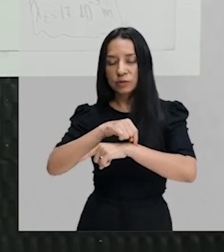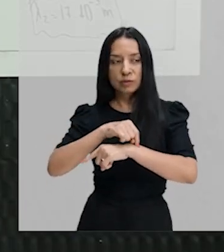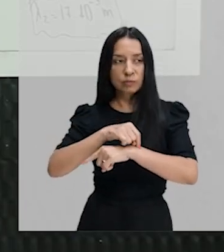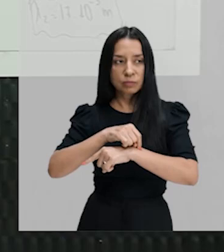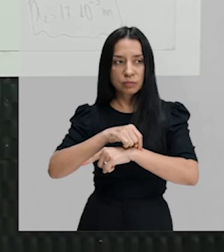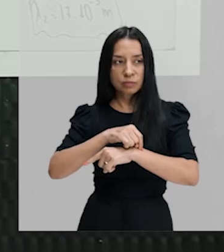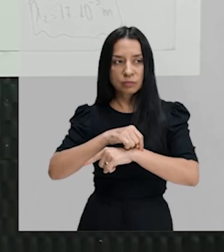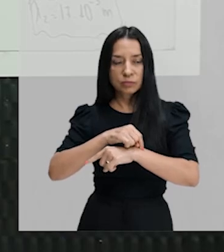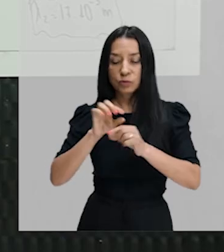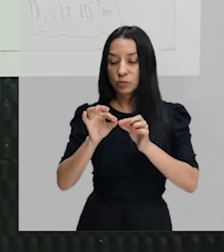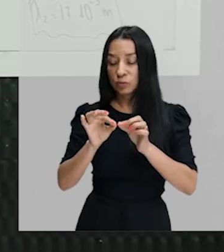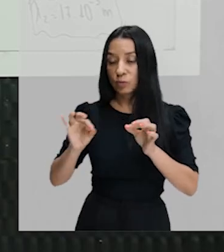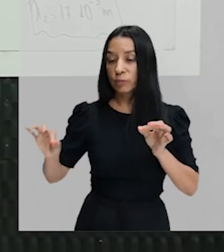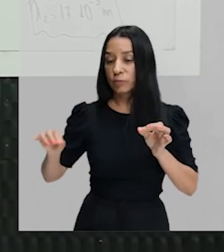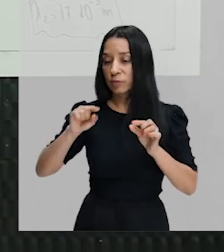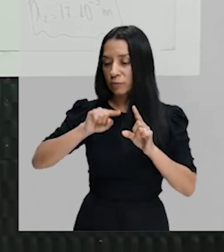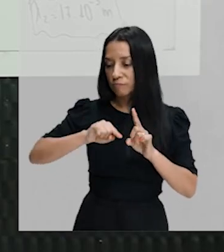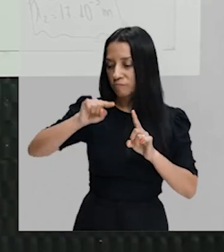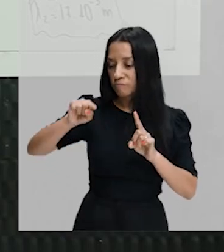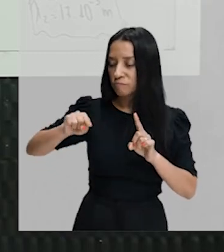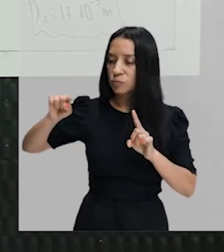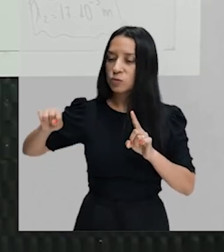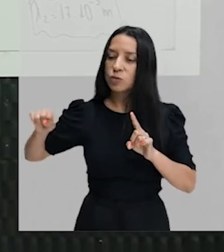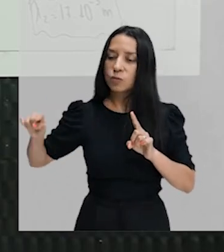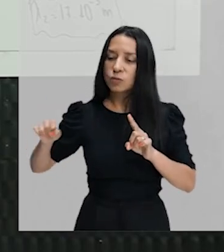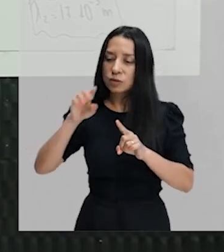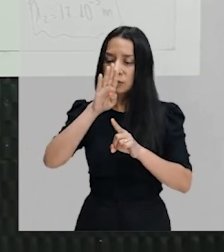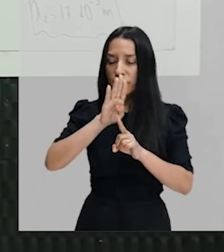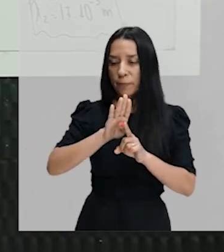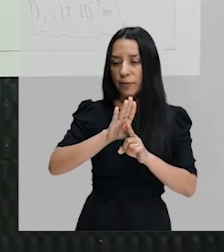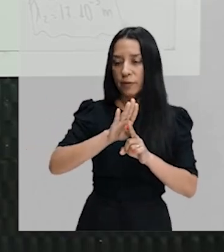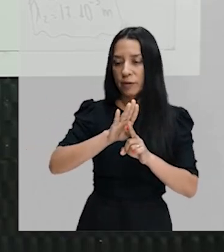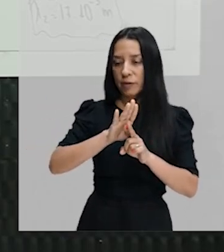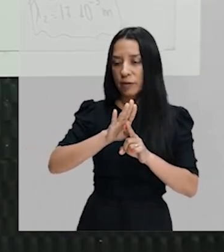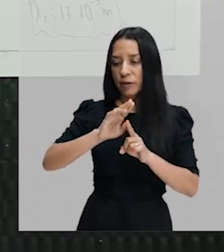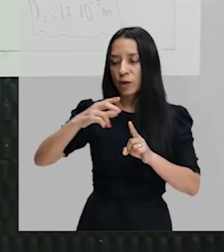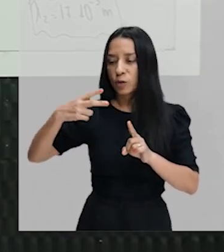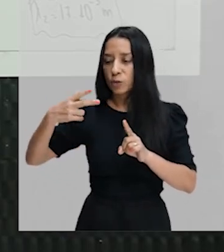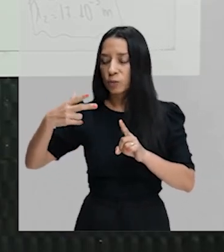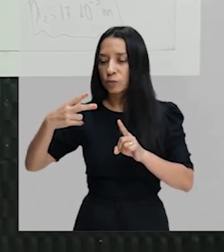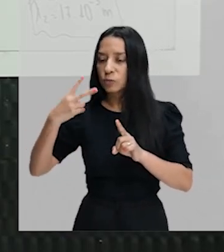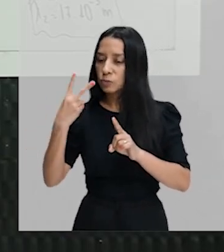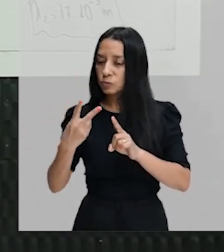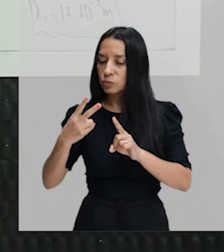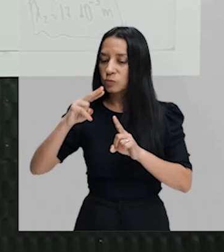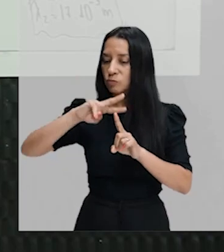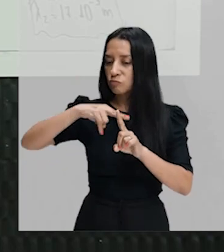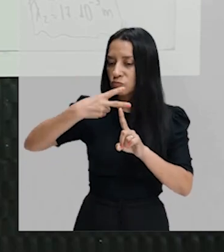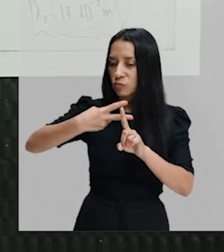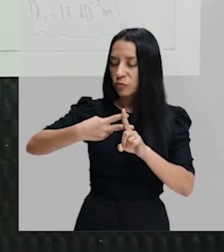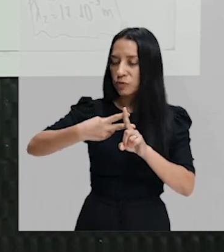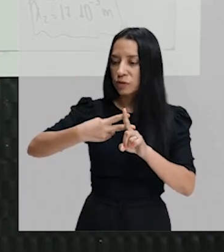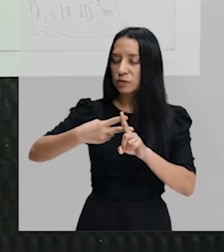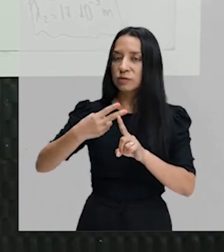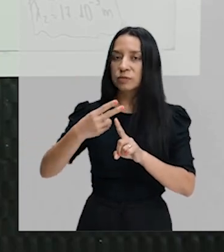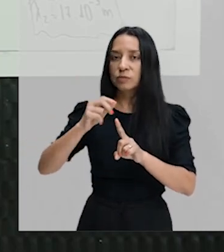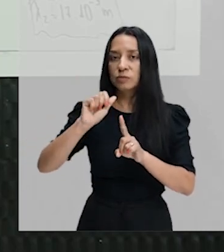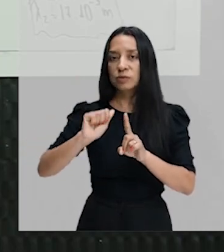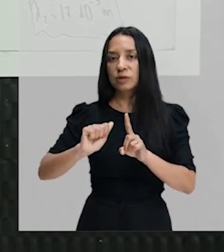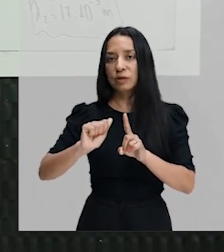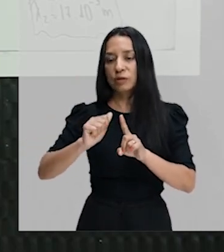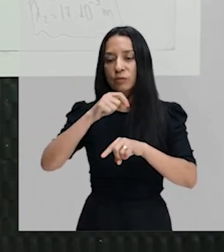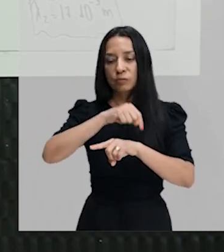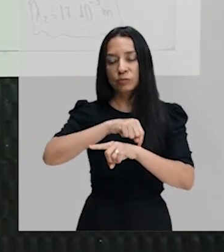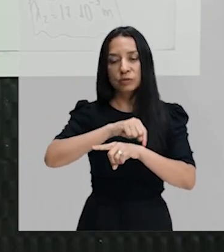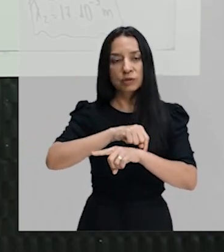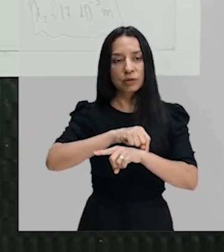se o comprimento de onda é de B é duas vezes o de A então os períodos seriam